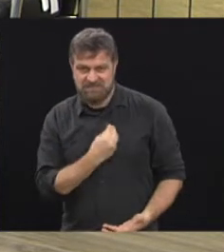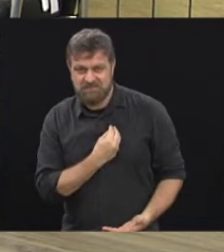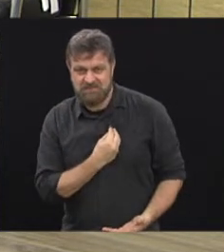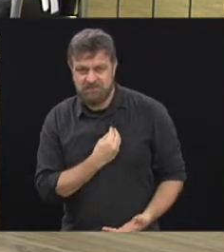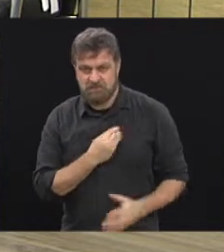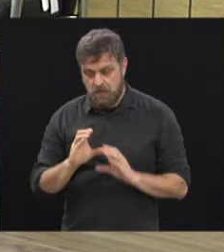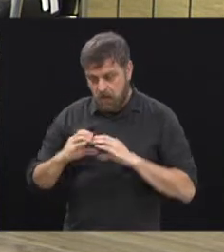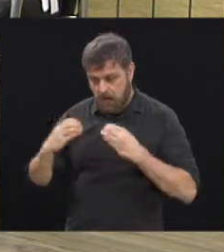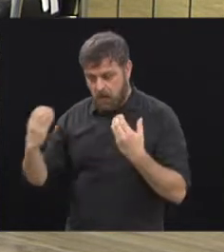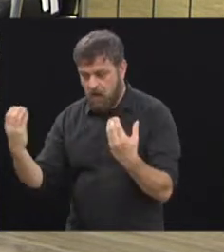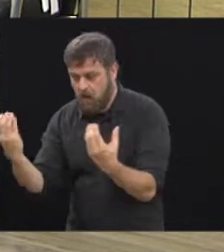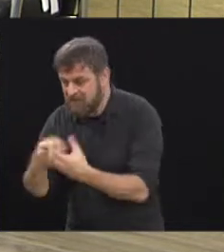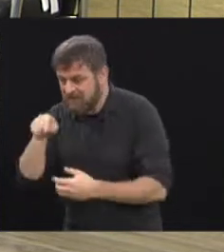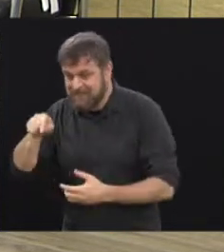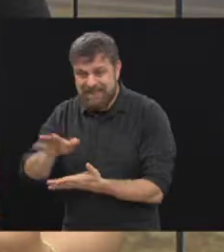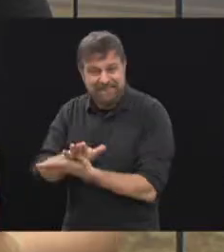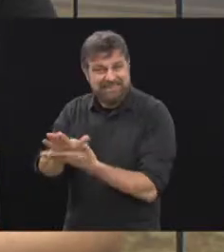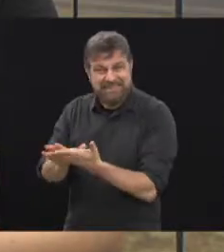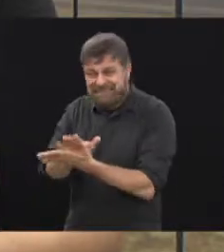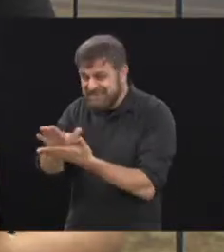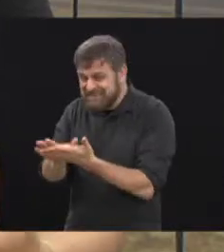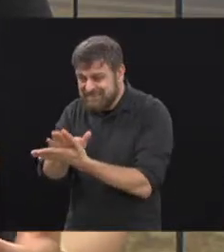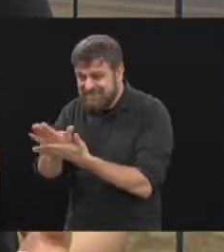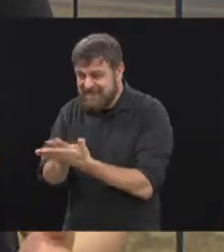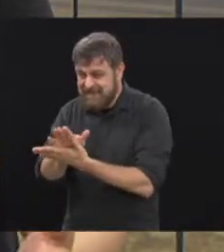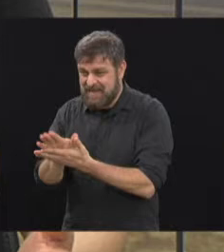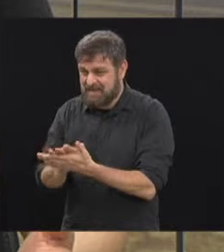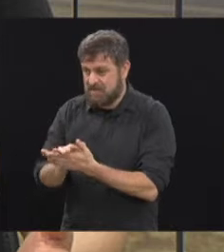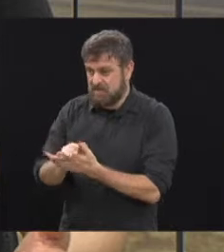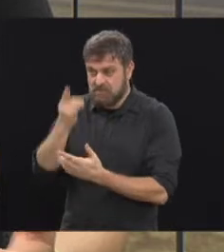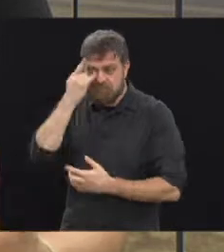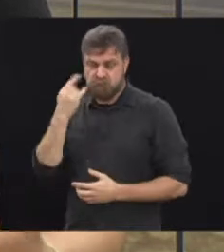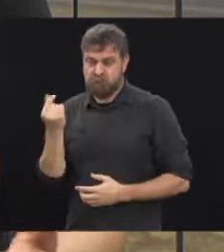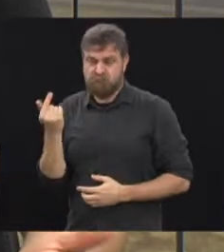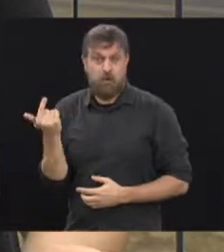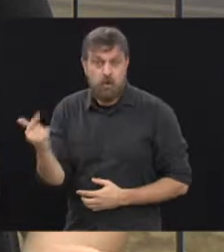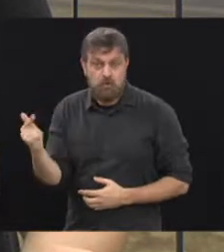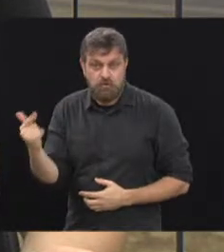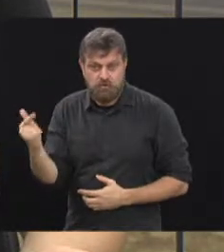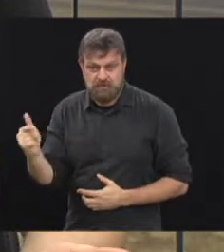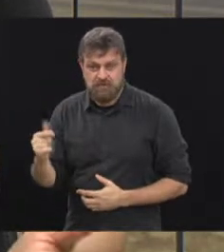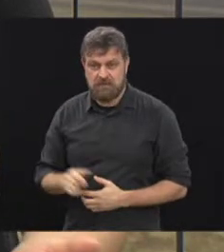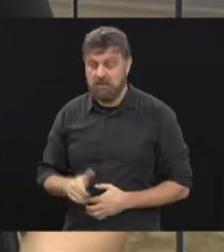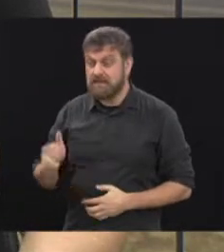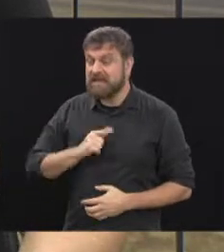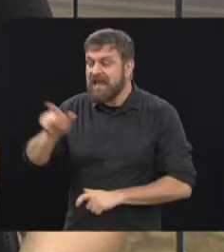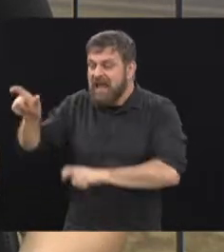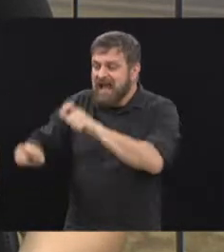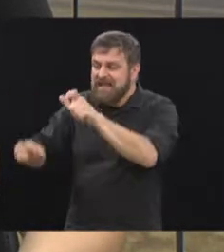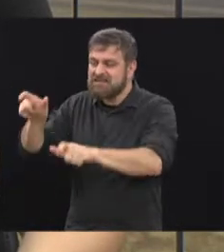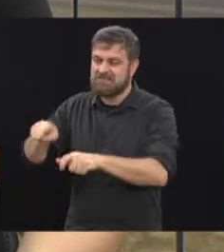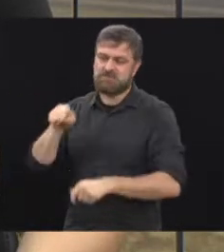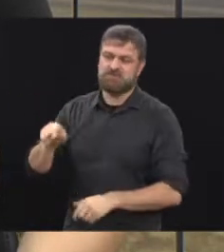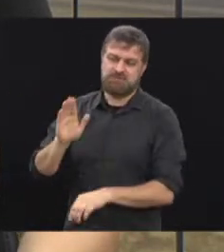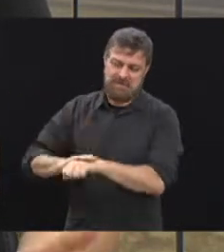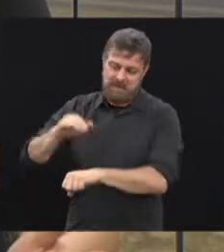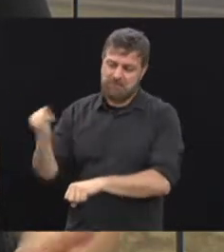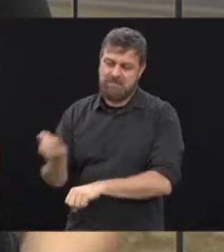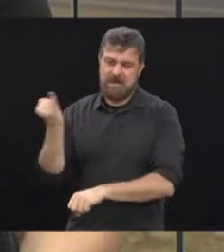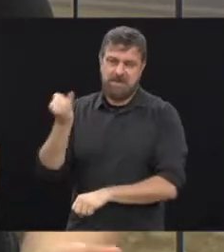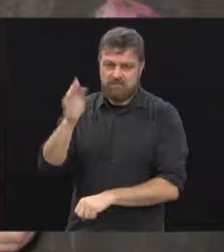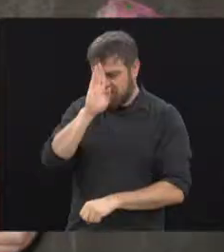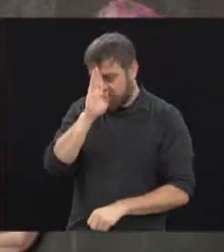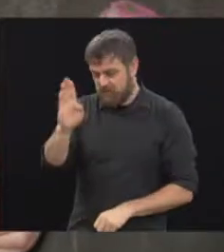nas comunidades que você não tem nada, nenhum estímulo material ao redor, a única coisa que você tem são as pessoas. Então,